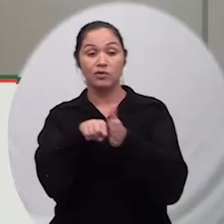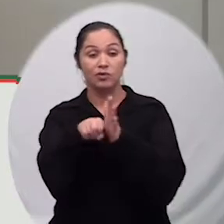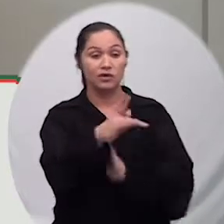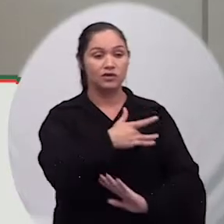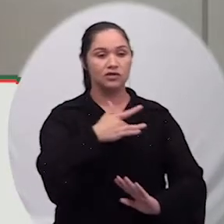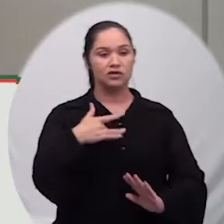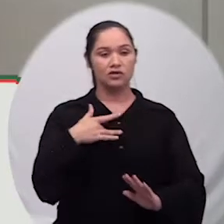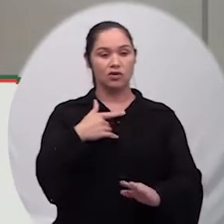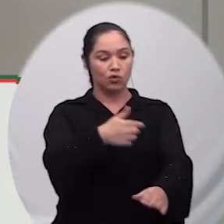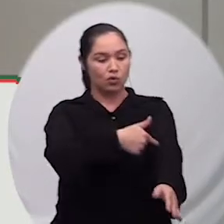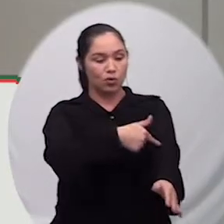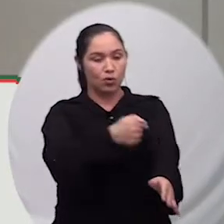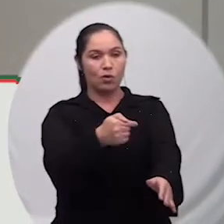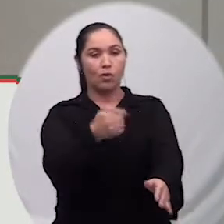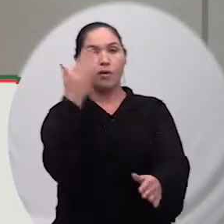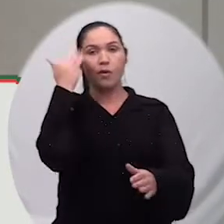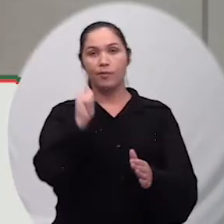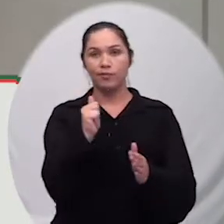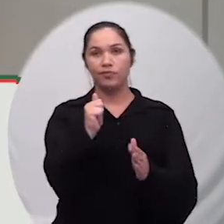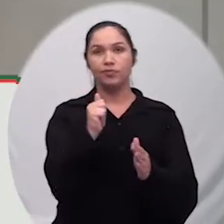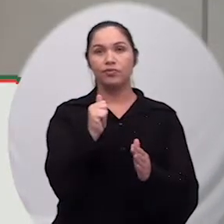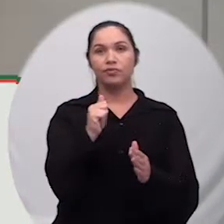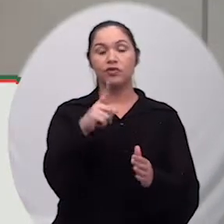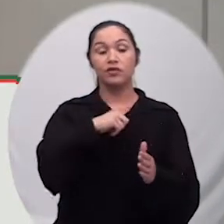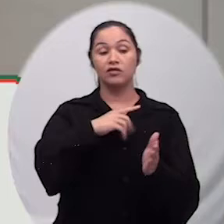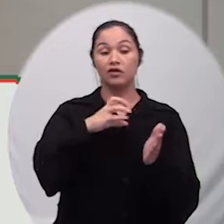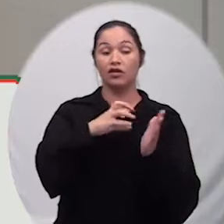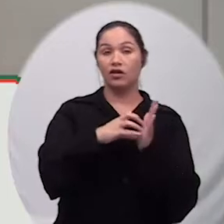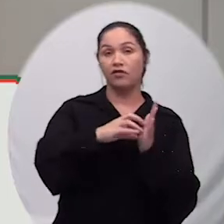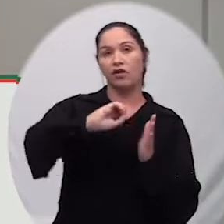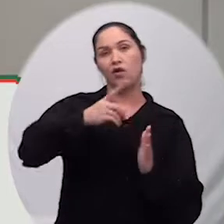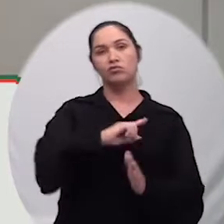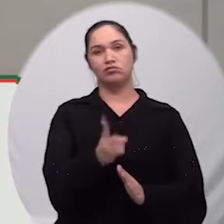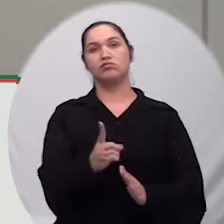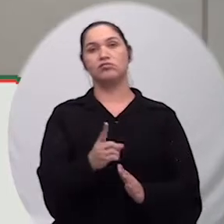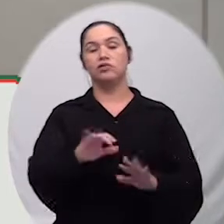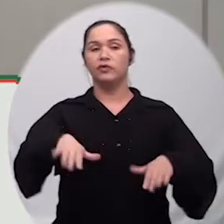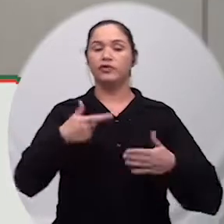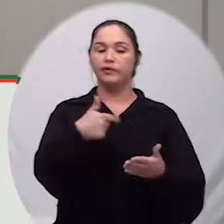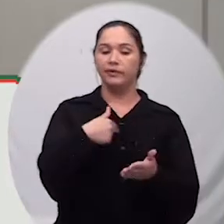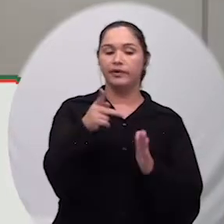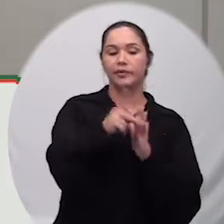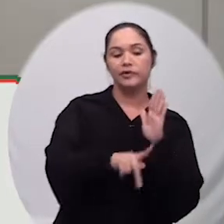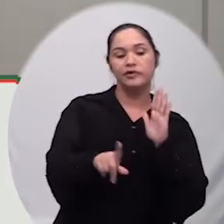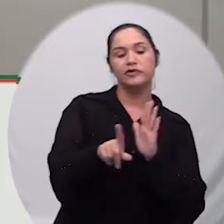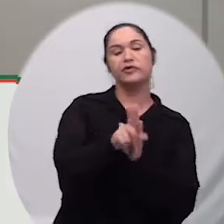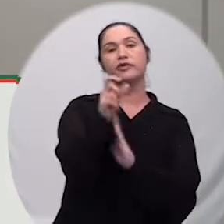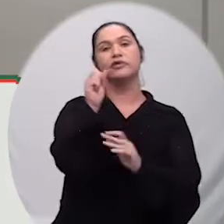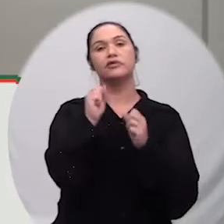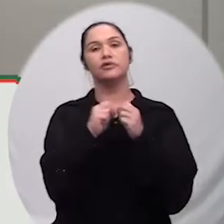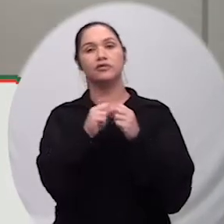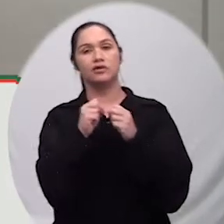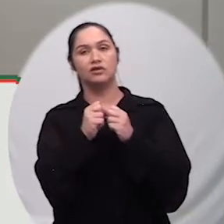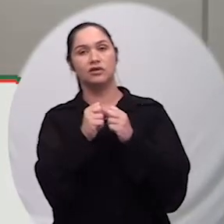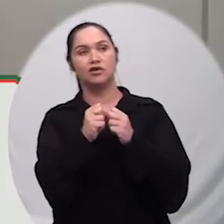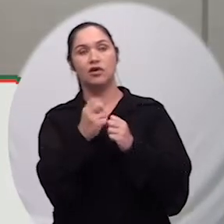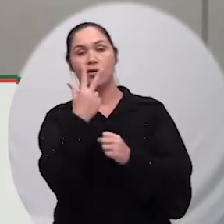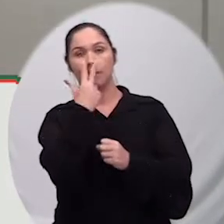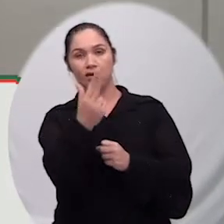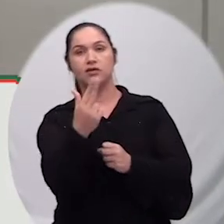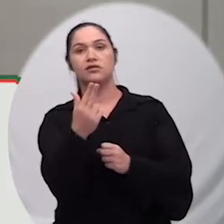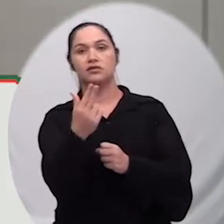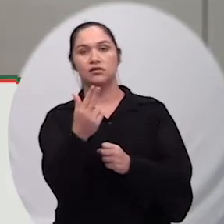já formulando um projeto de lei, né, que estabelece, né, mais ou menos nos moldes da declaração de saúde